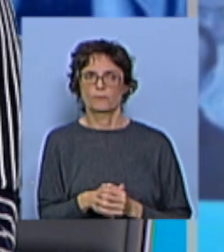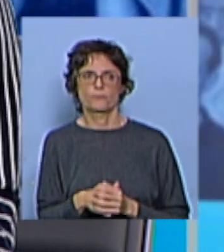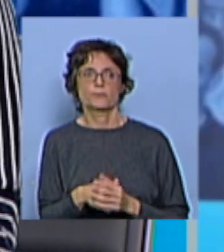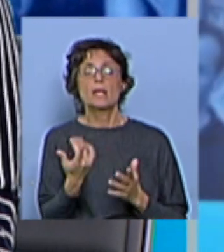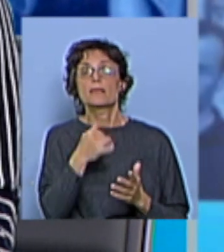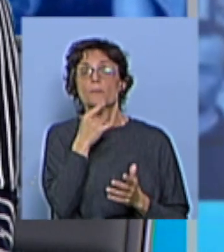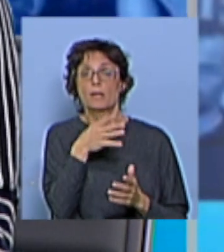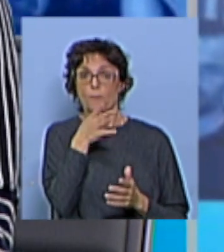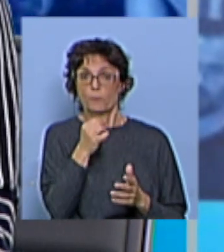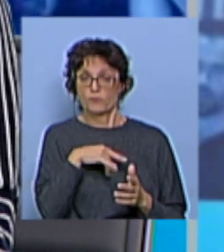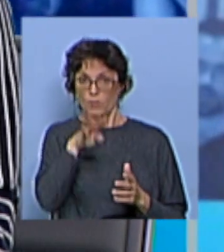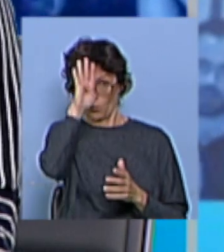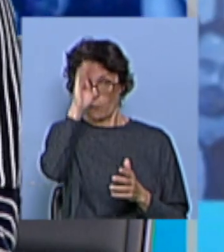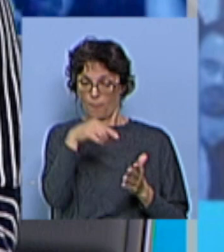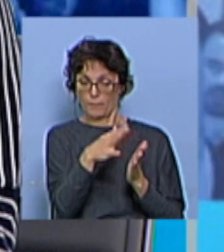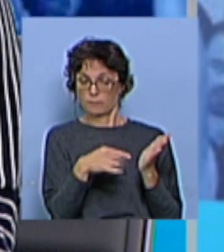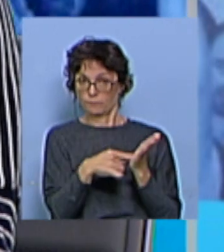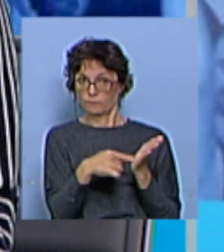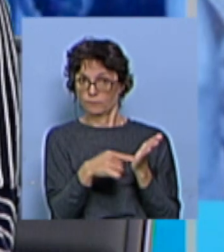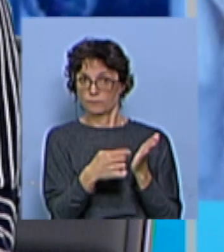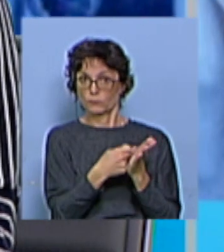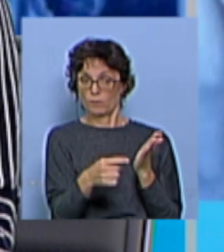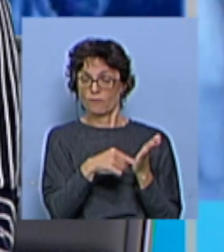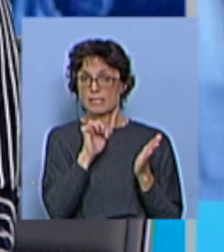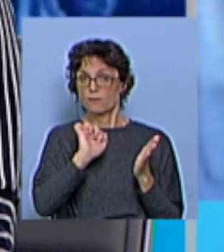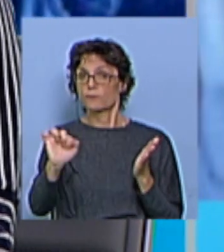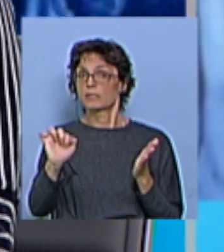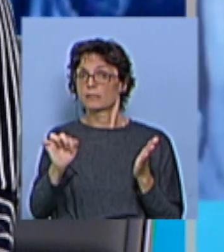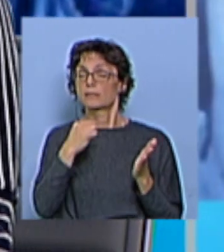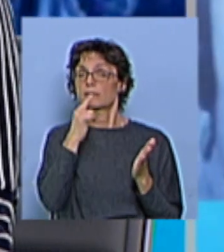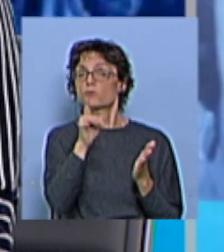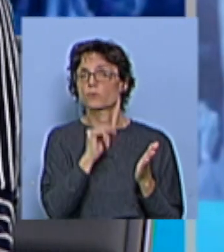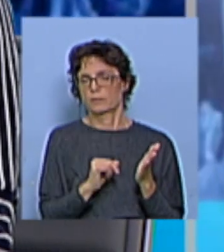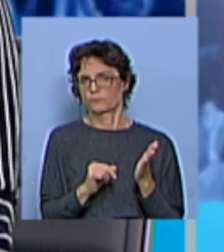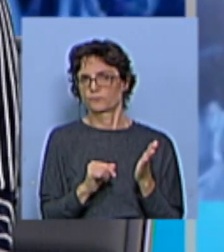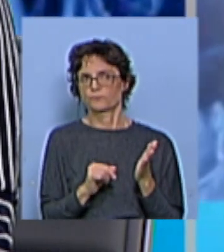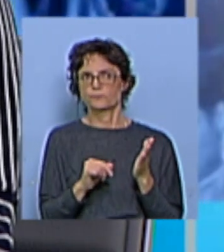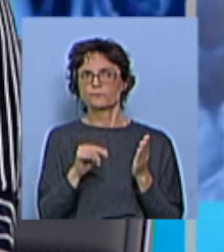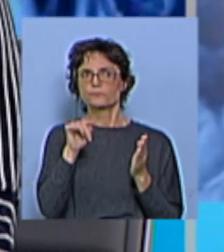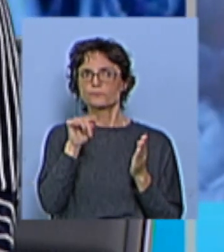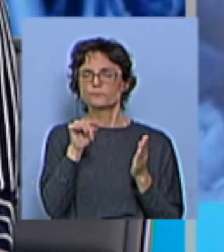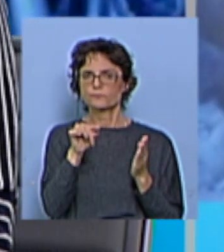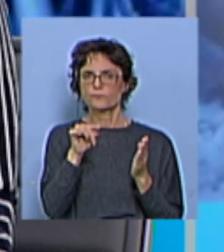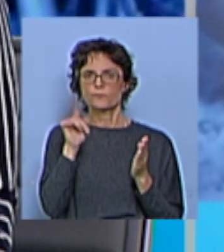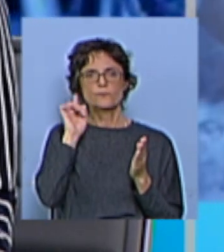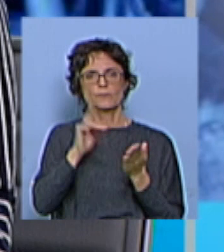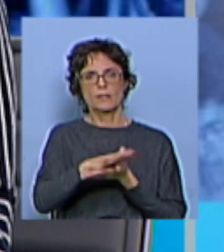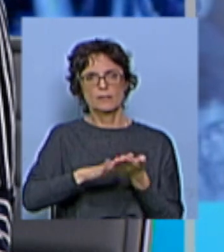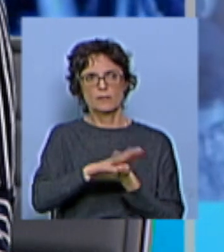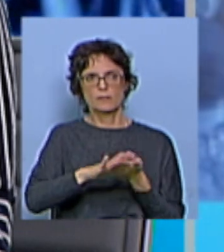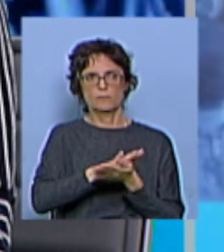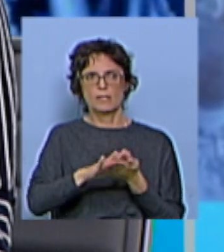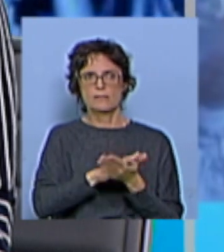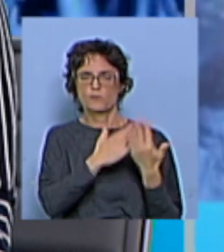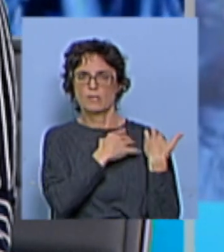esta frase do Papa Francisco, que tem tudo a ver com esta questão do ativismo e do coletivo, que é crucial na nossa vida. O